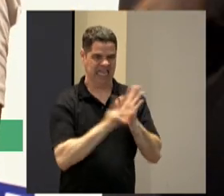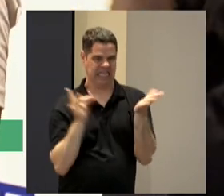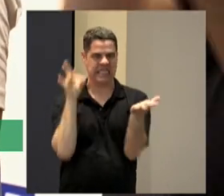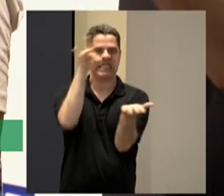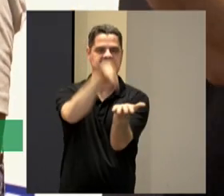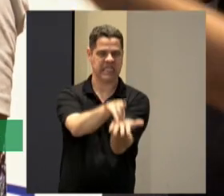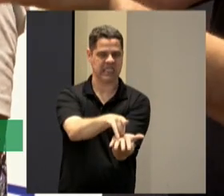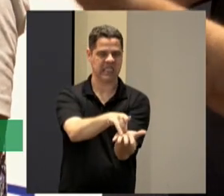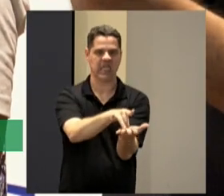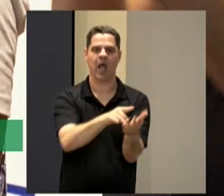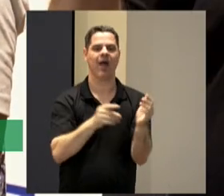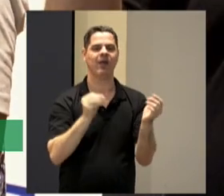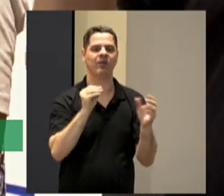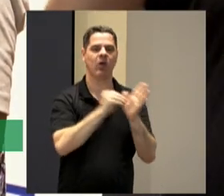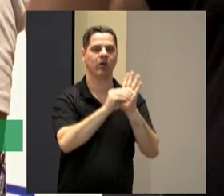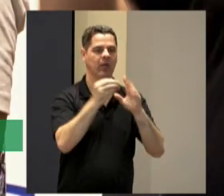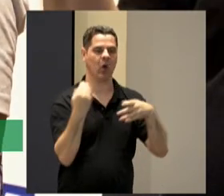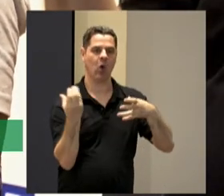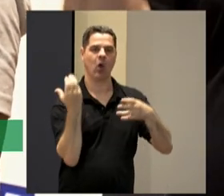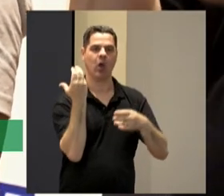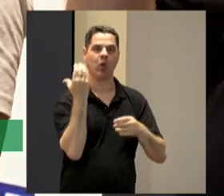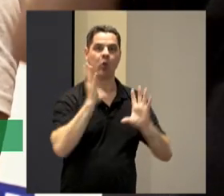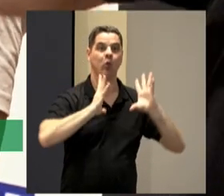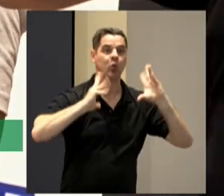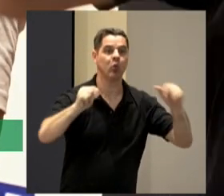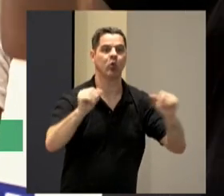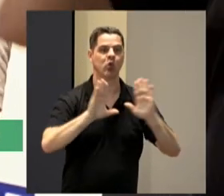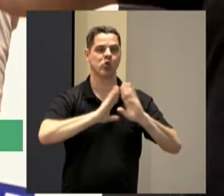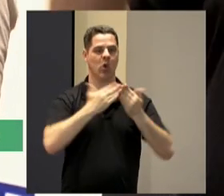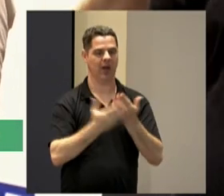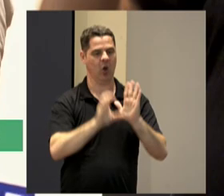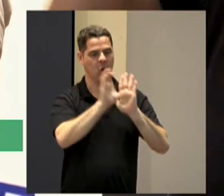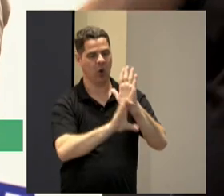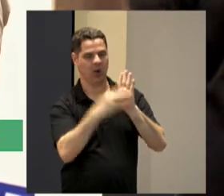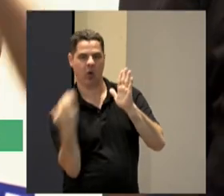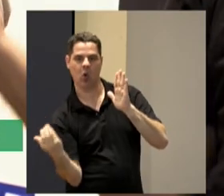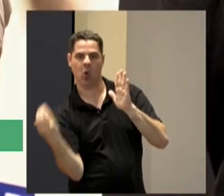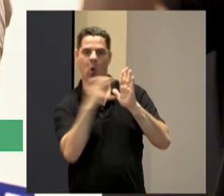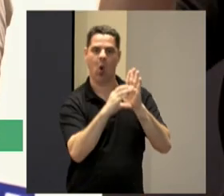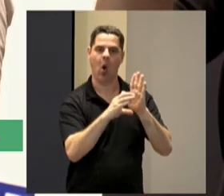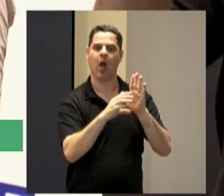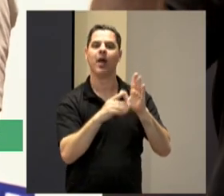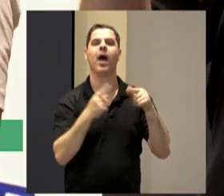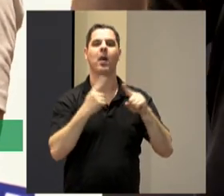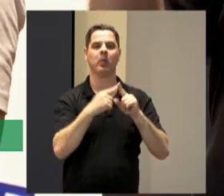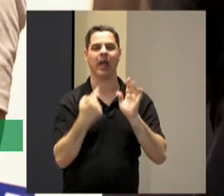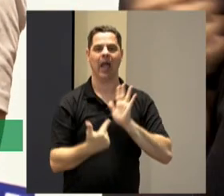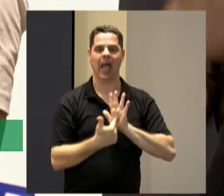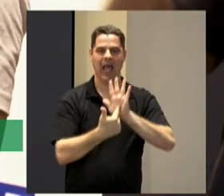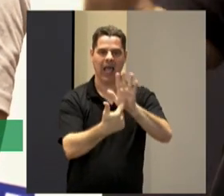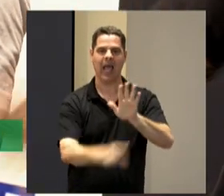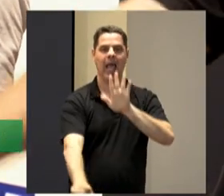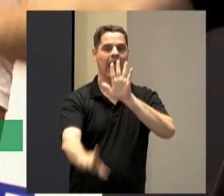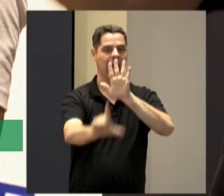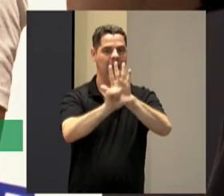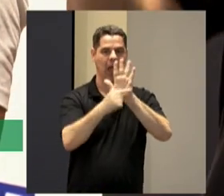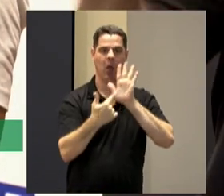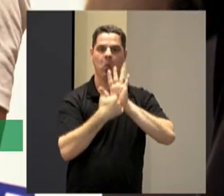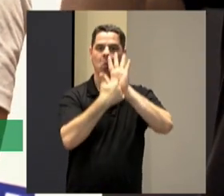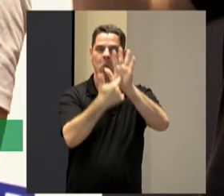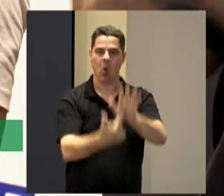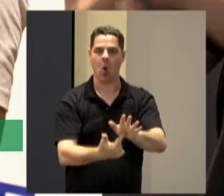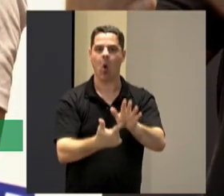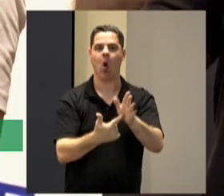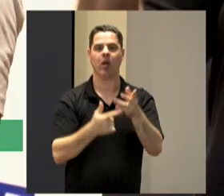afetando o currículo das escolas. Nós queremos que a lei seja apresentada aqui como